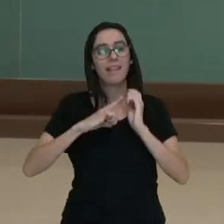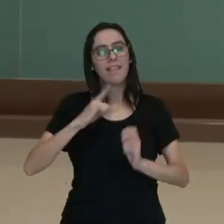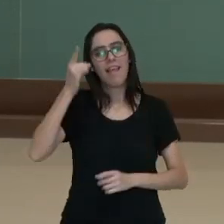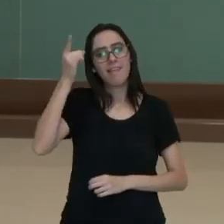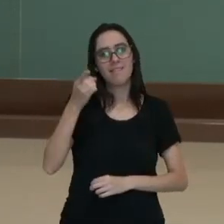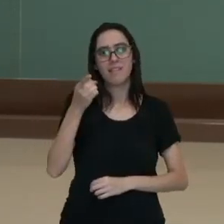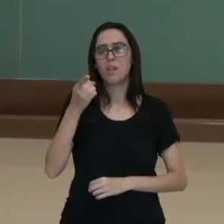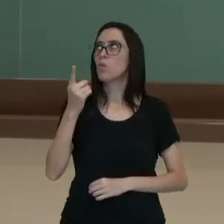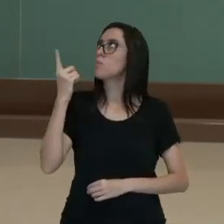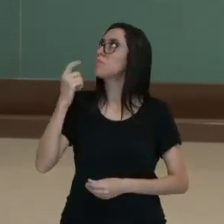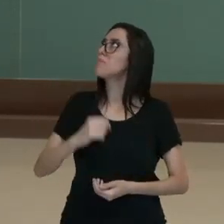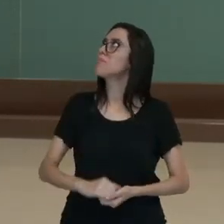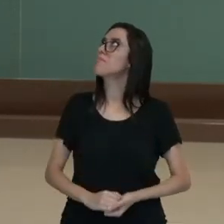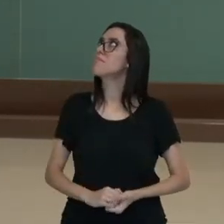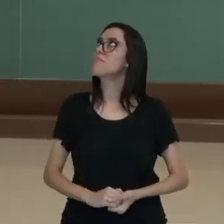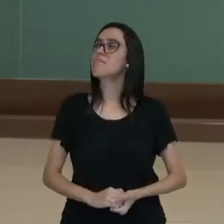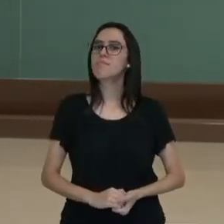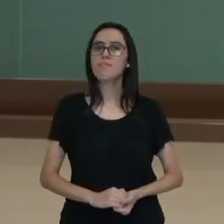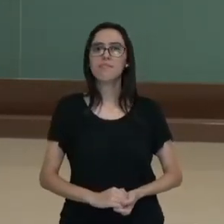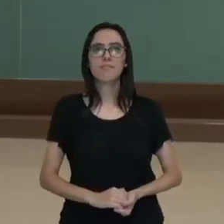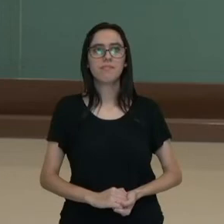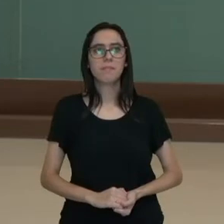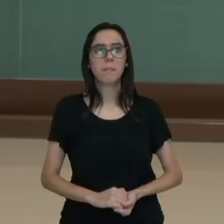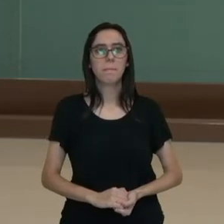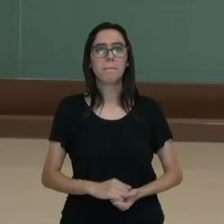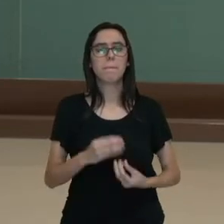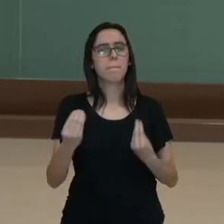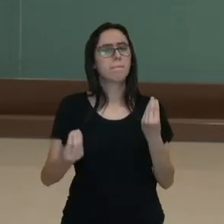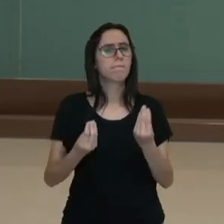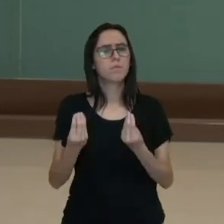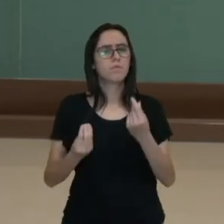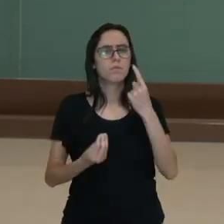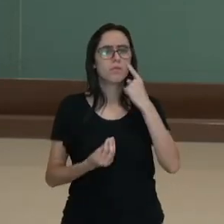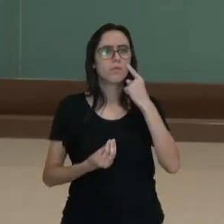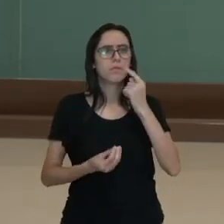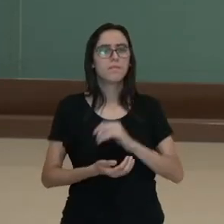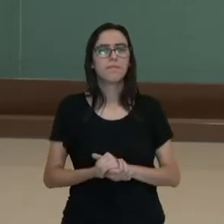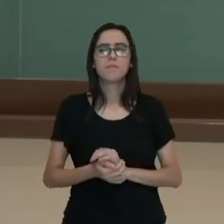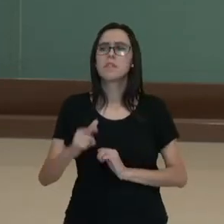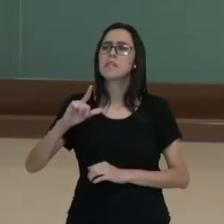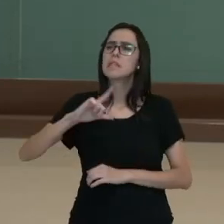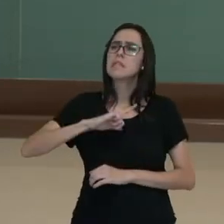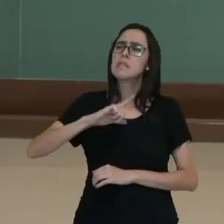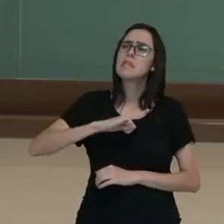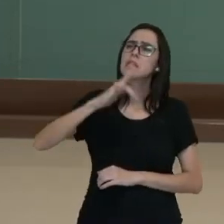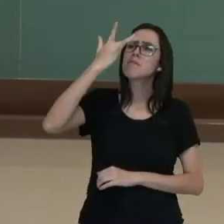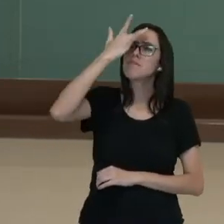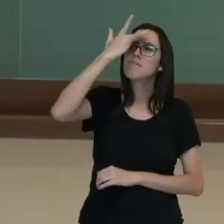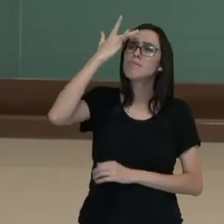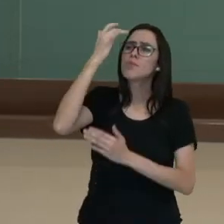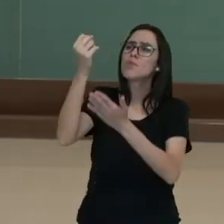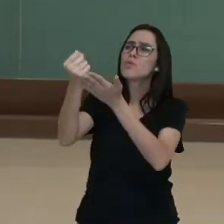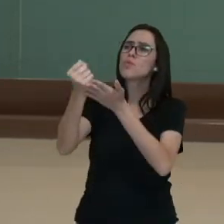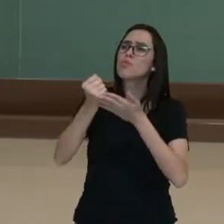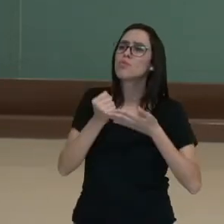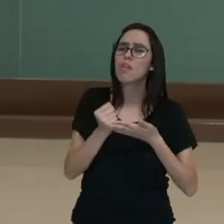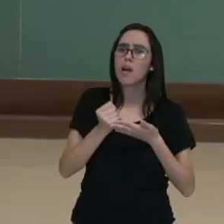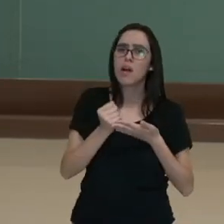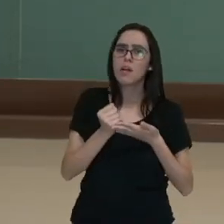certo? Então vamos ver aqui, ó, como que ficou. Existe alguém aqui que possa me ajudar?